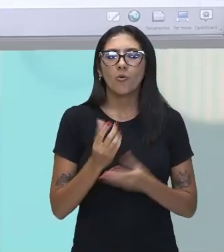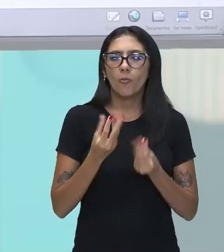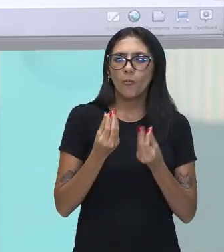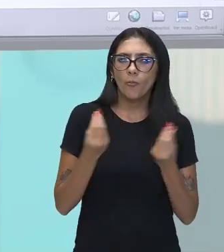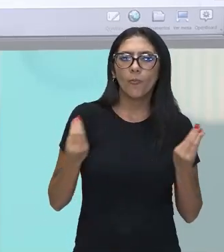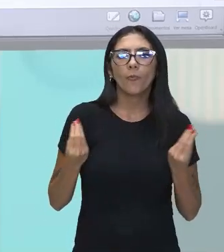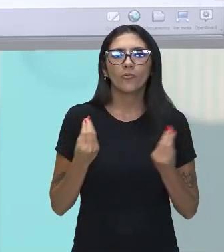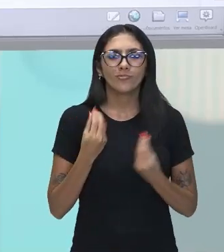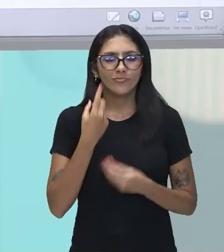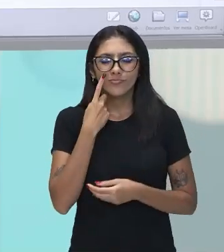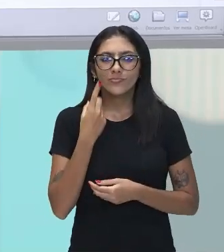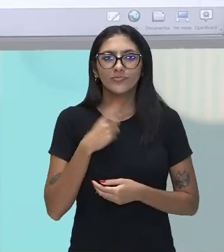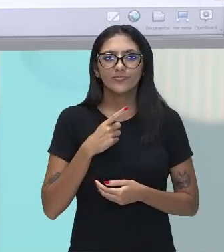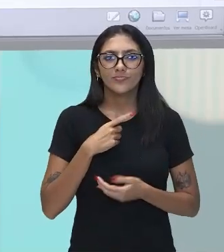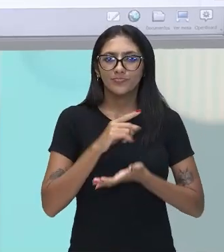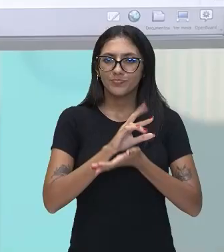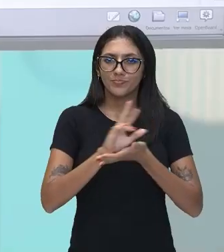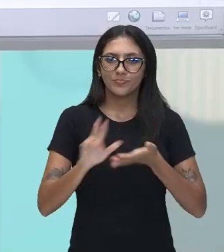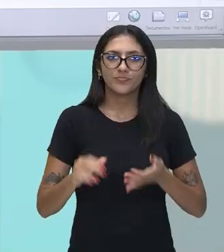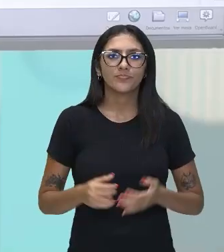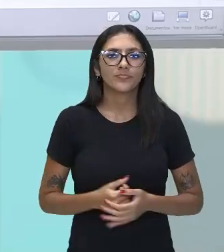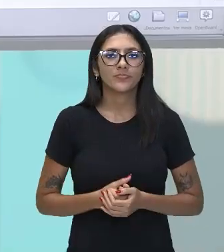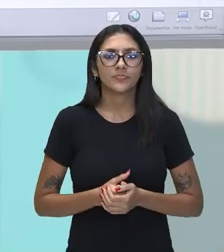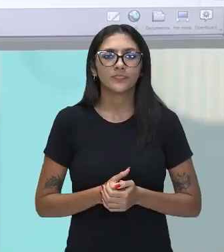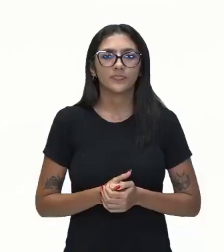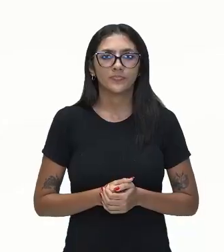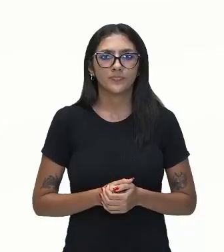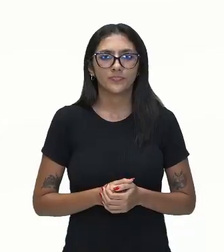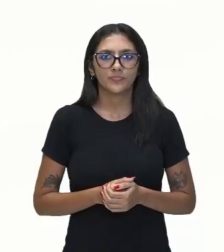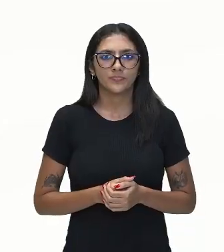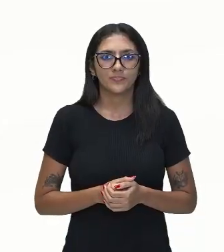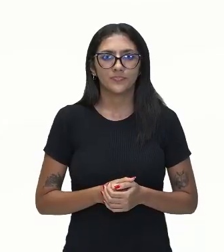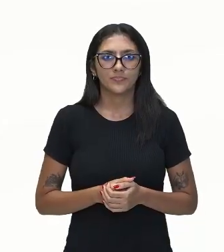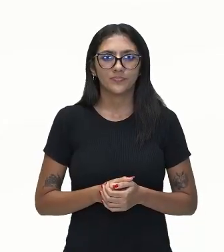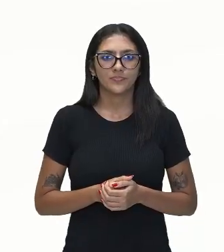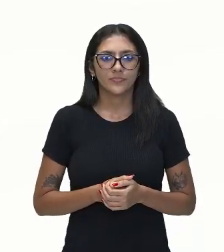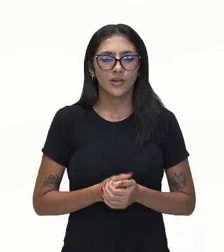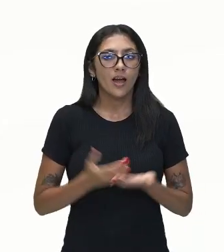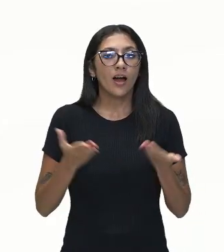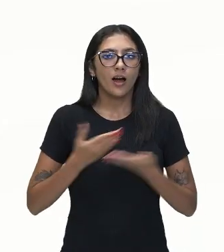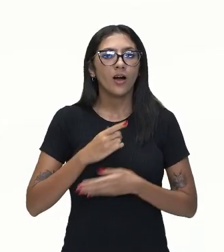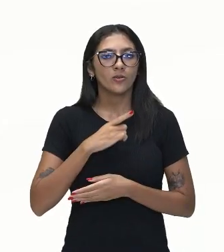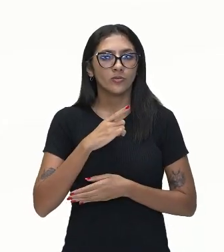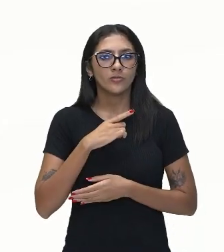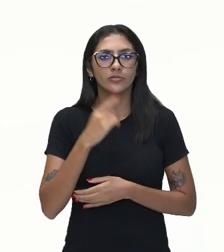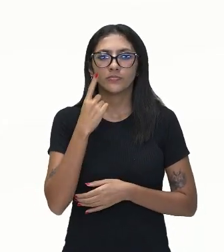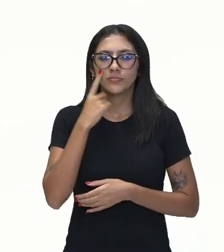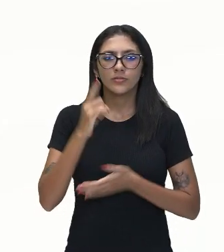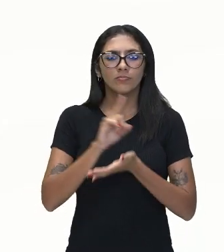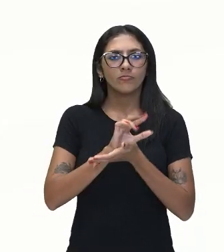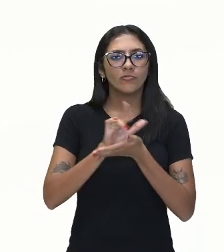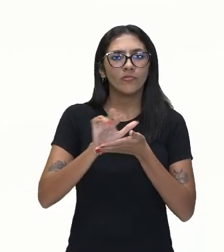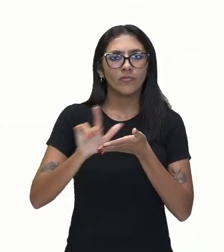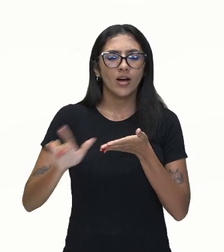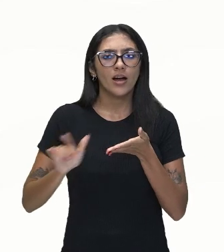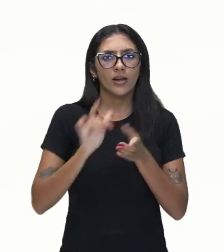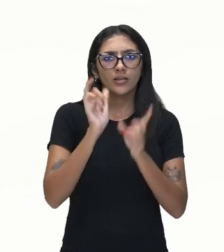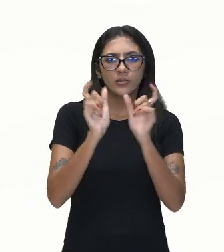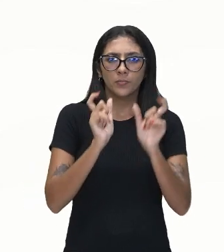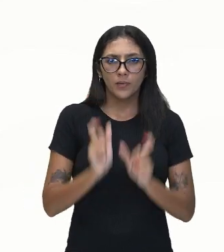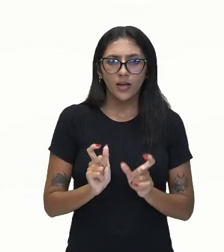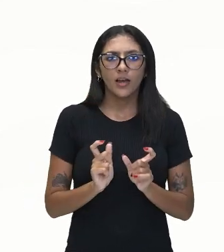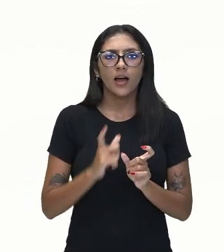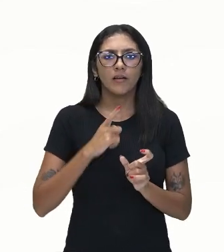suficiente. Vamos. Olha, então eu tenho aqui as expressões é muito, é pouco,